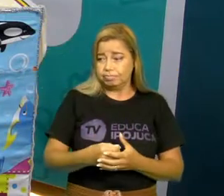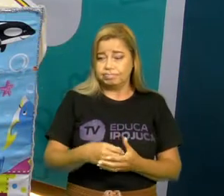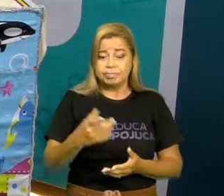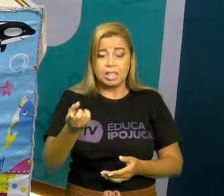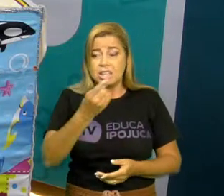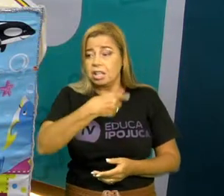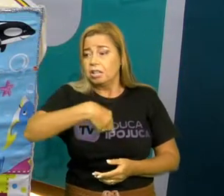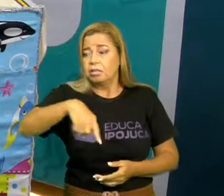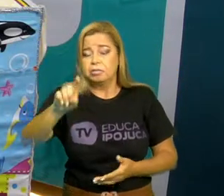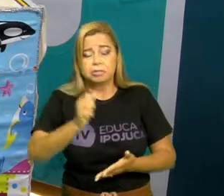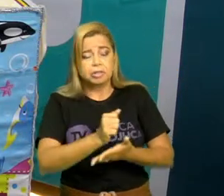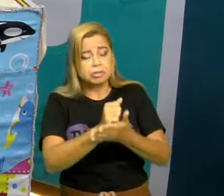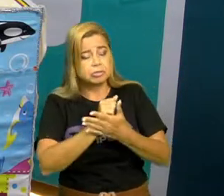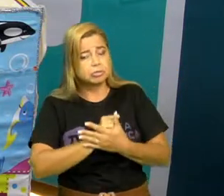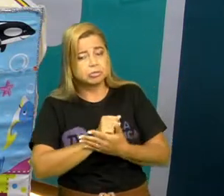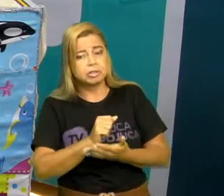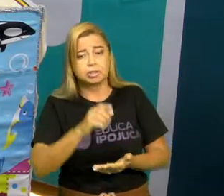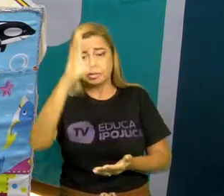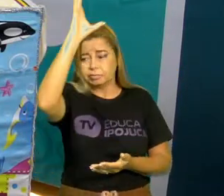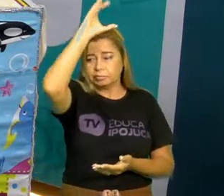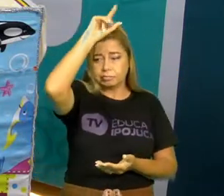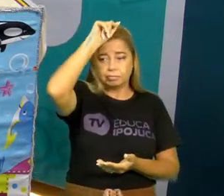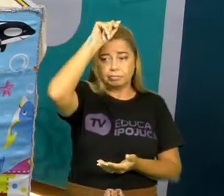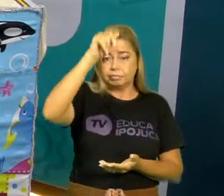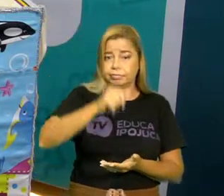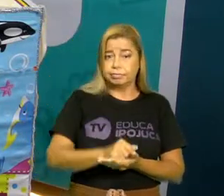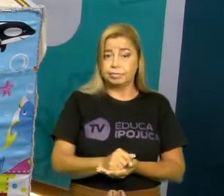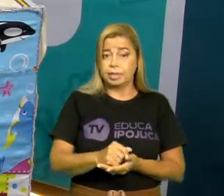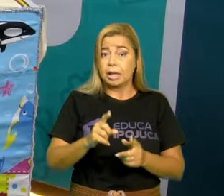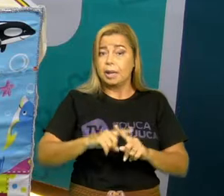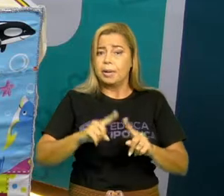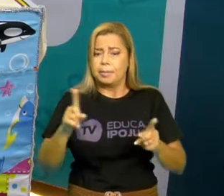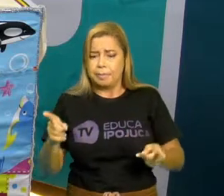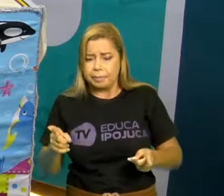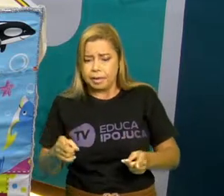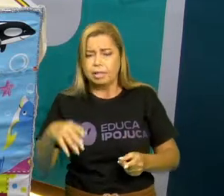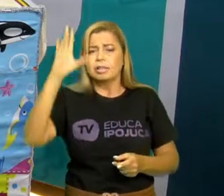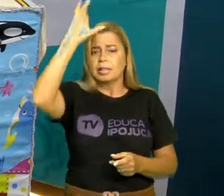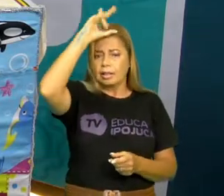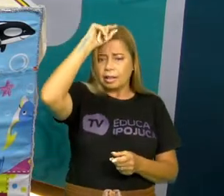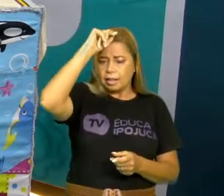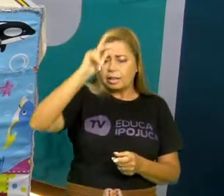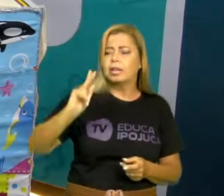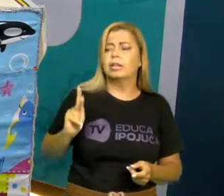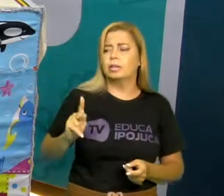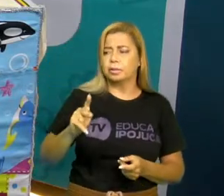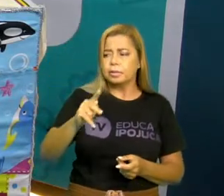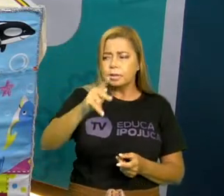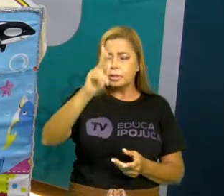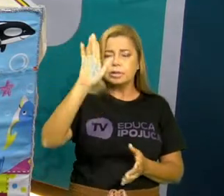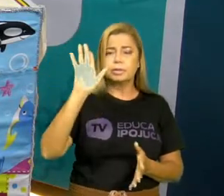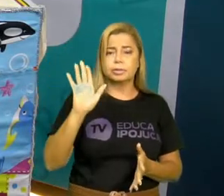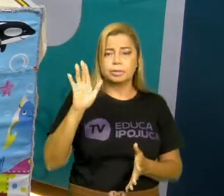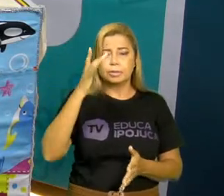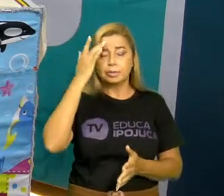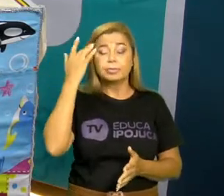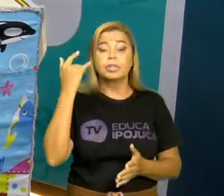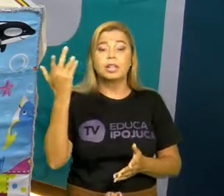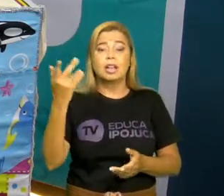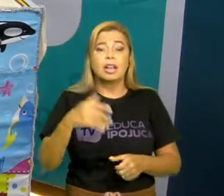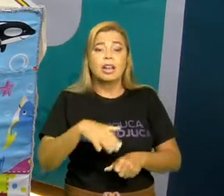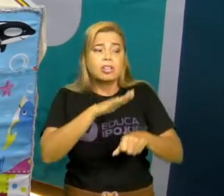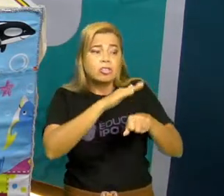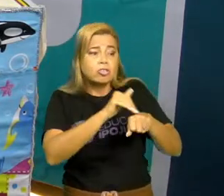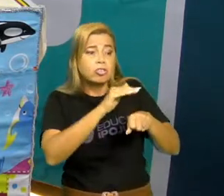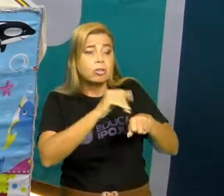ajudar a galinha. A bichinha. Mas ela não desistiu, Leiturinha. Ela comia logo milho. Ela foi e